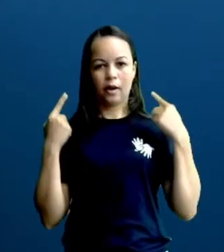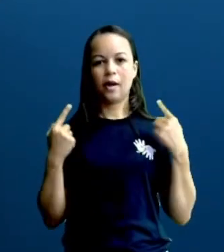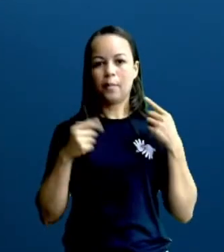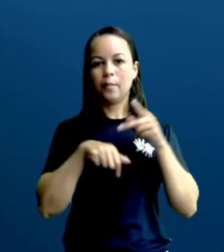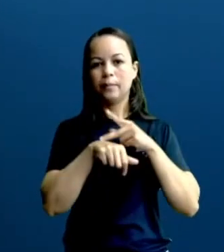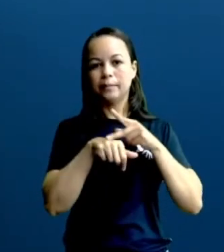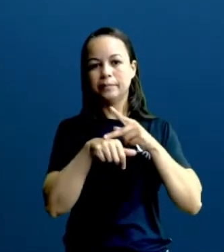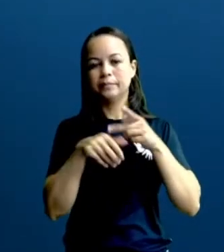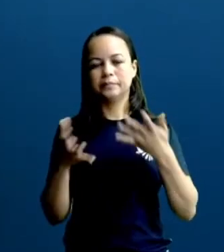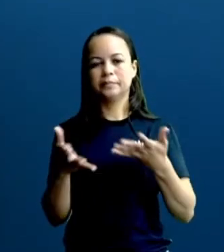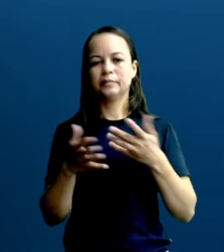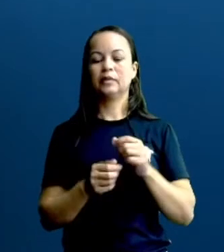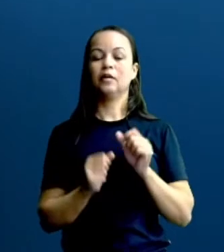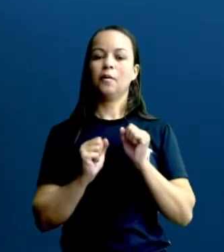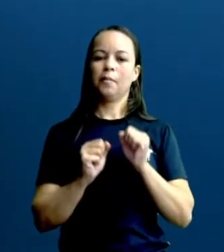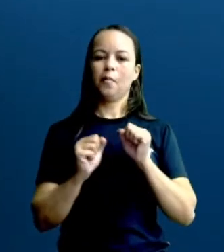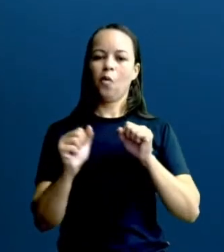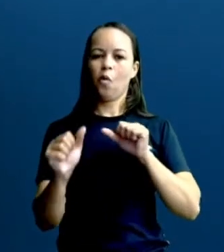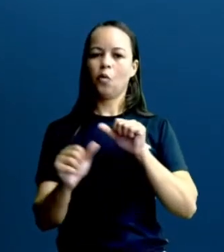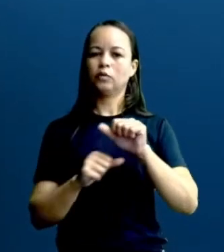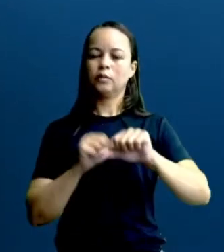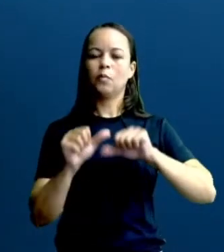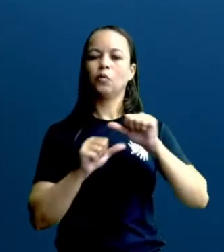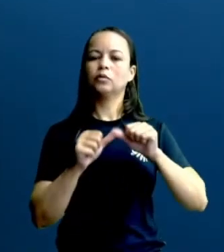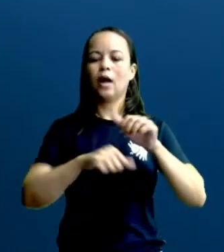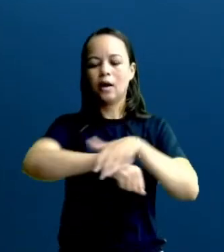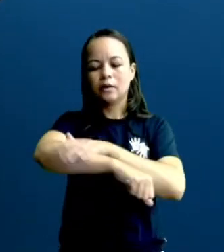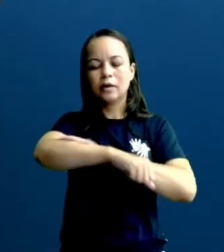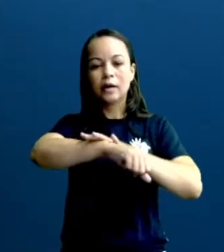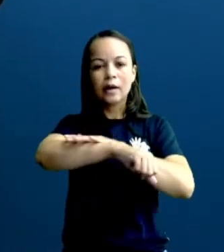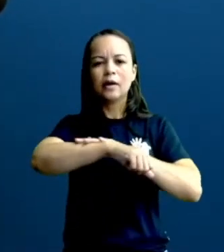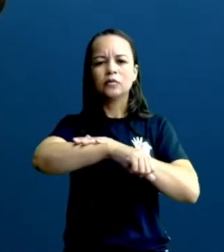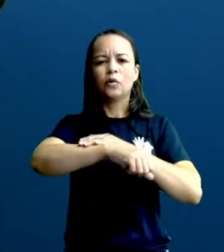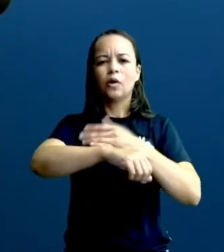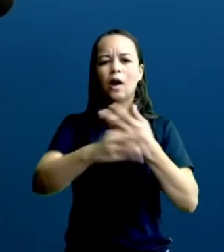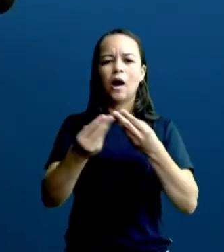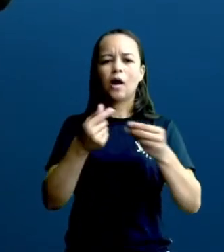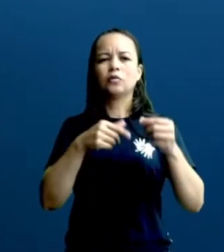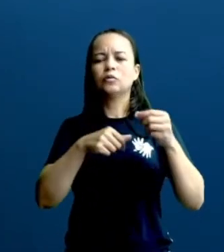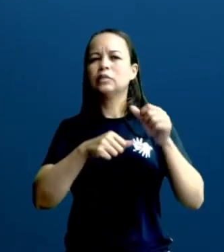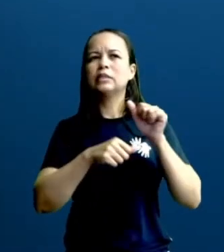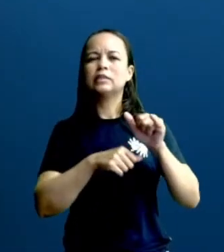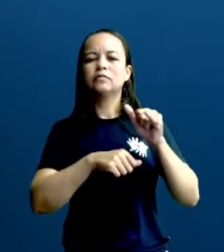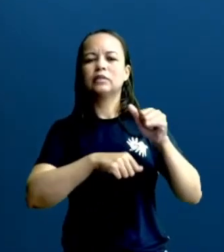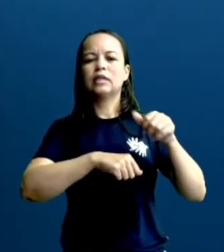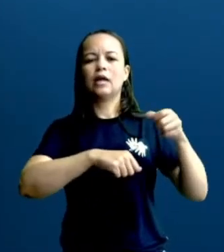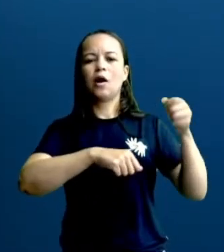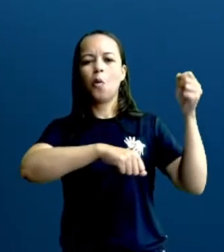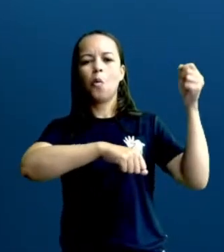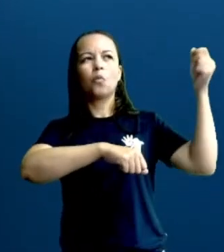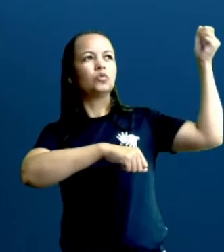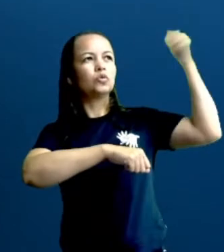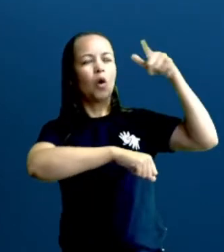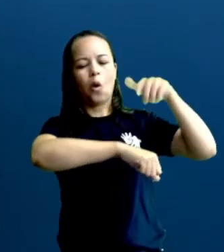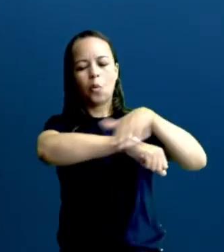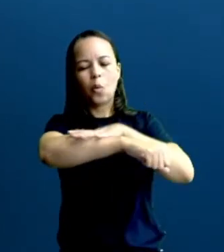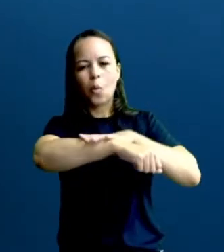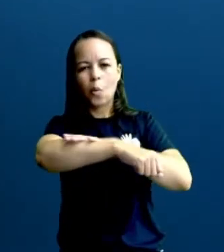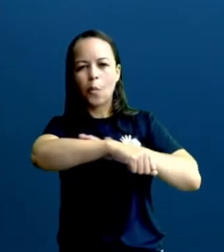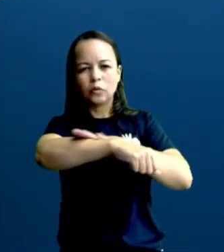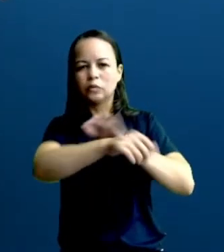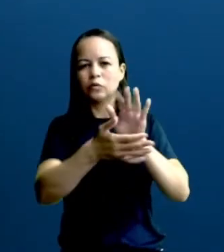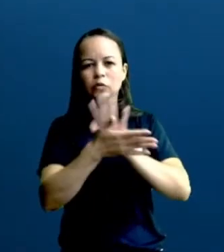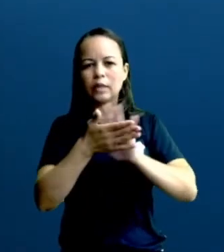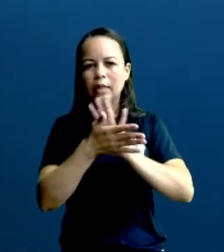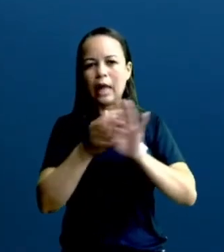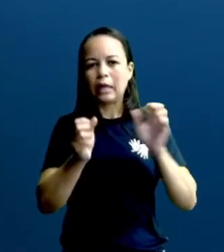pode alterar a cor da sua pele simplesmente caminhando no sol sem um protetor solar, você estará mais bronzeado, com a pele mais queimada.